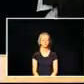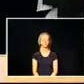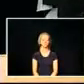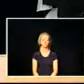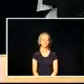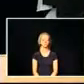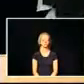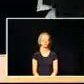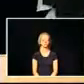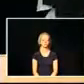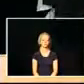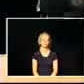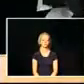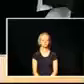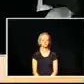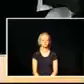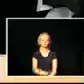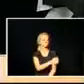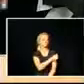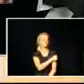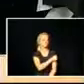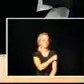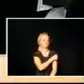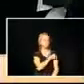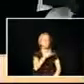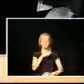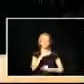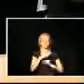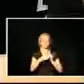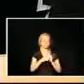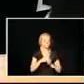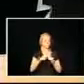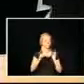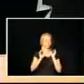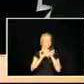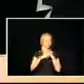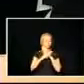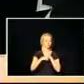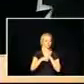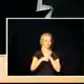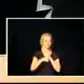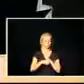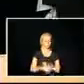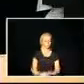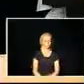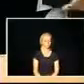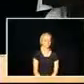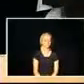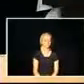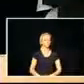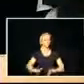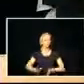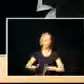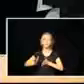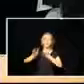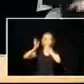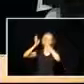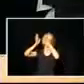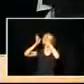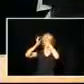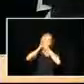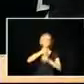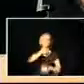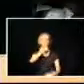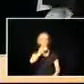de arquitetura, que o prédio precisa fazer reforma, fazer as adequações, que é um prédio histórico, importante